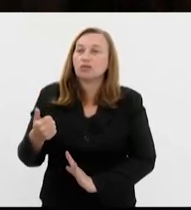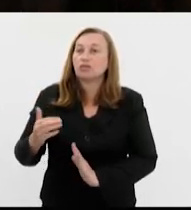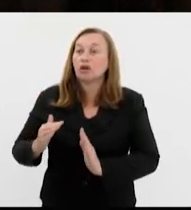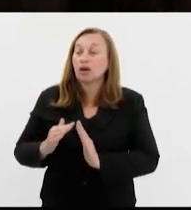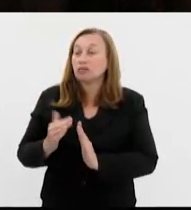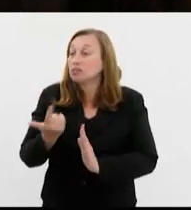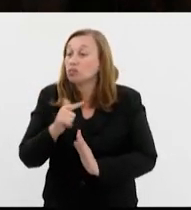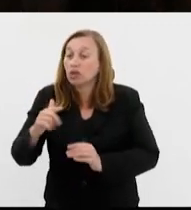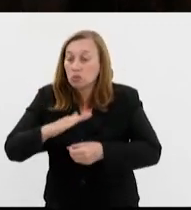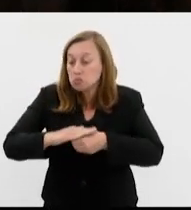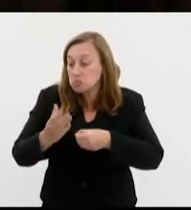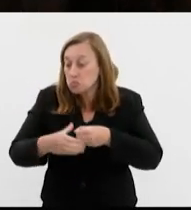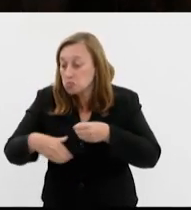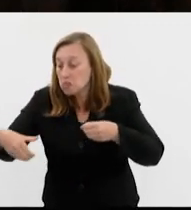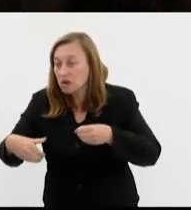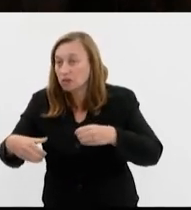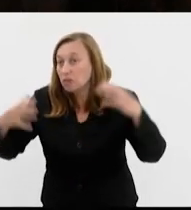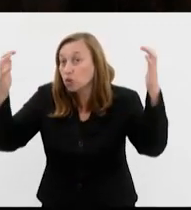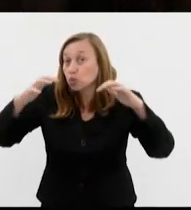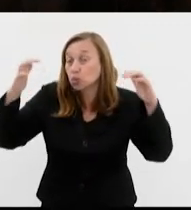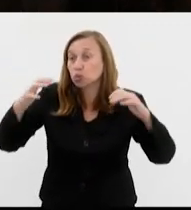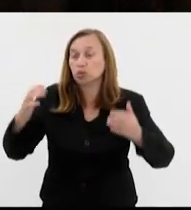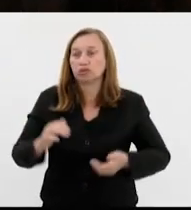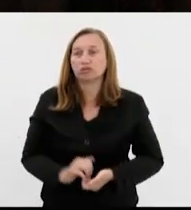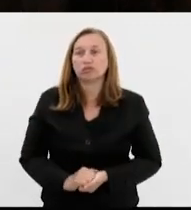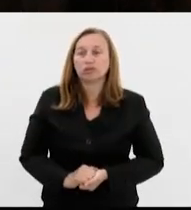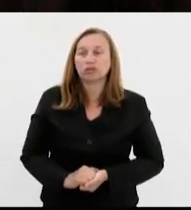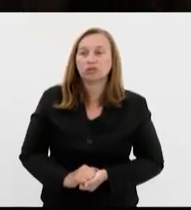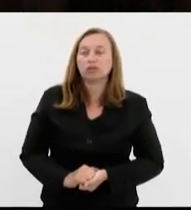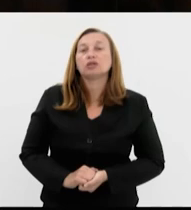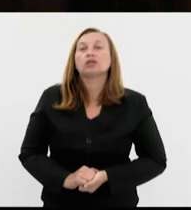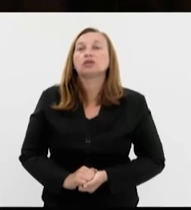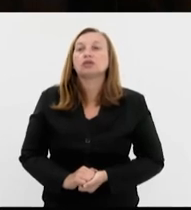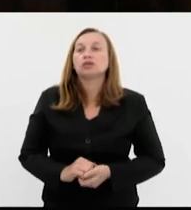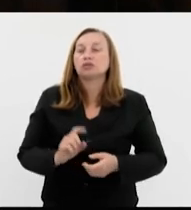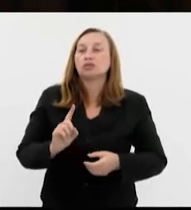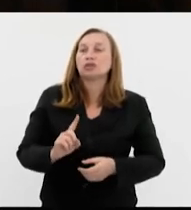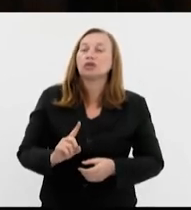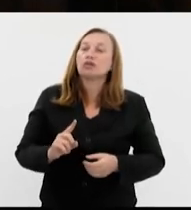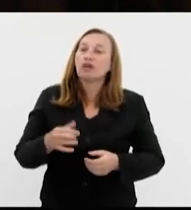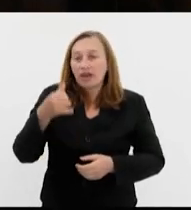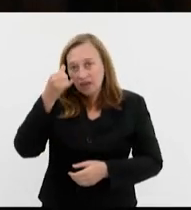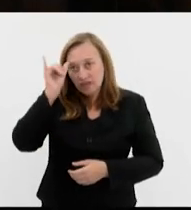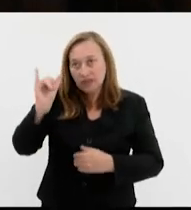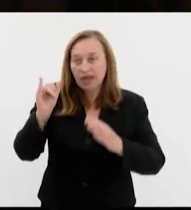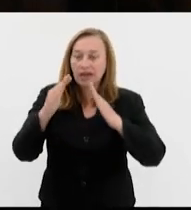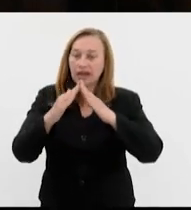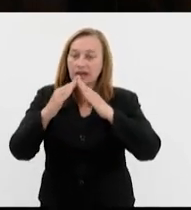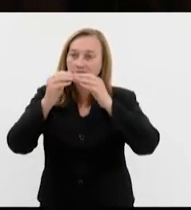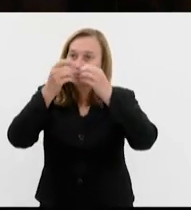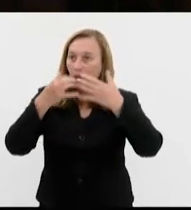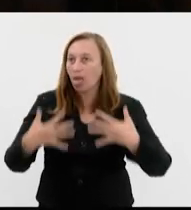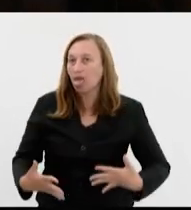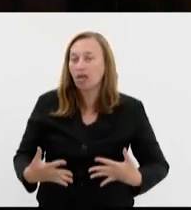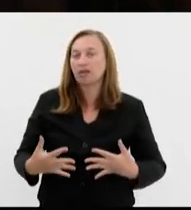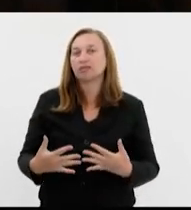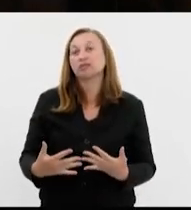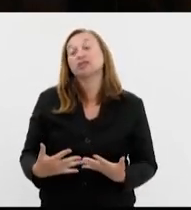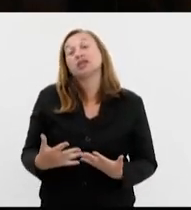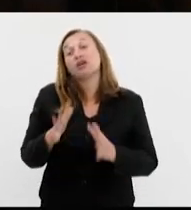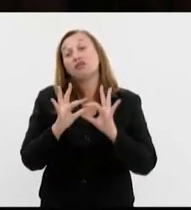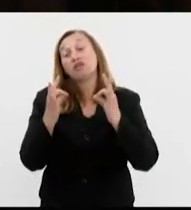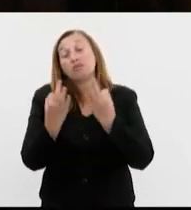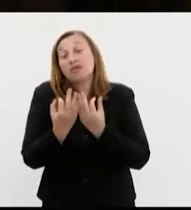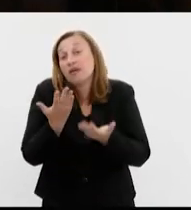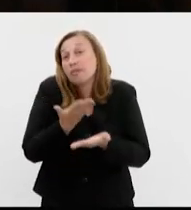chuva descer, que vai garantir que essa servidão não caia, interditando 3, 4, 5 casas, que são famílias que vão ter que sair da sua casa para depois